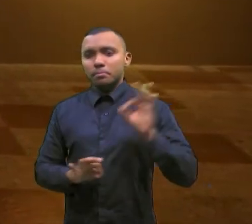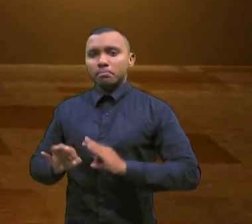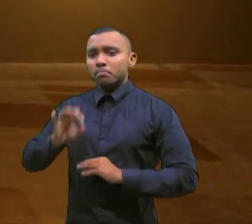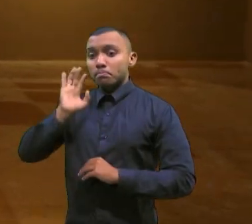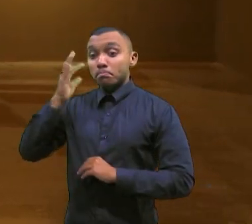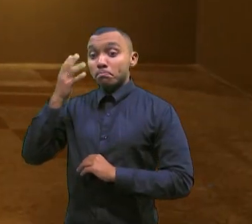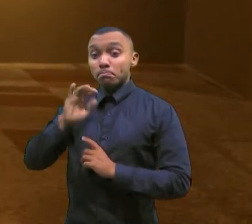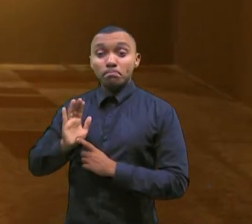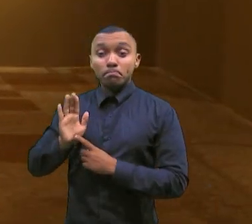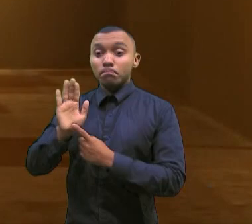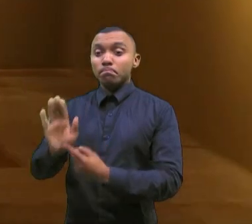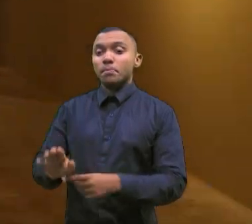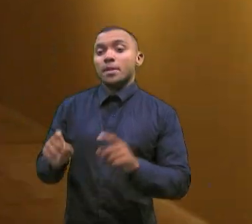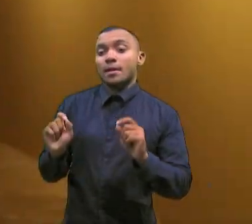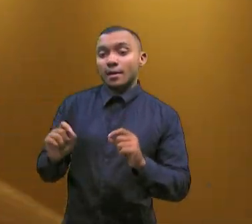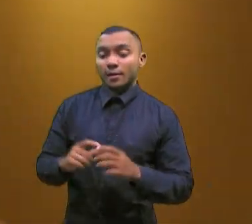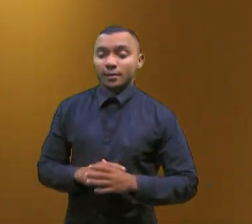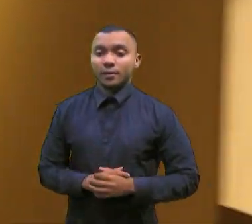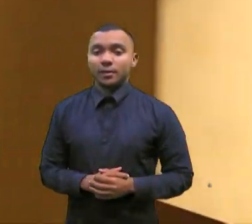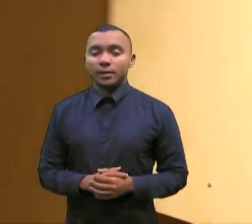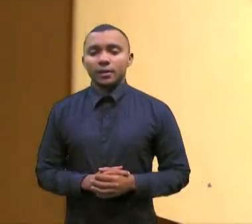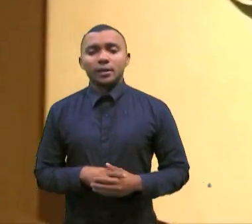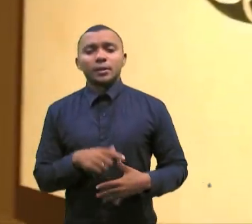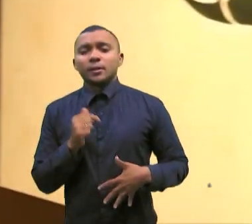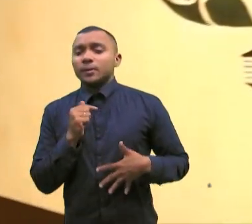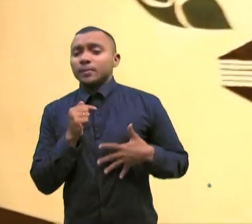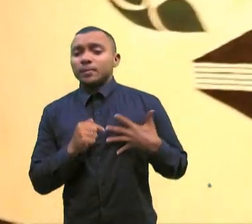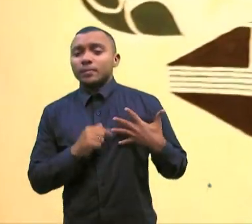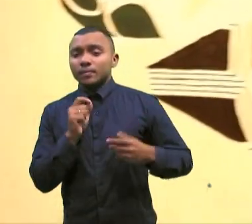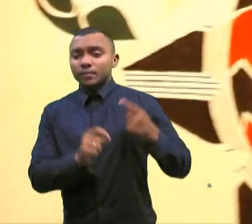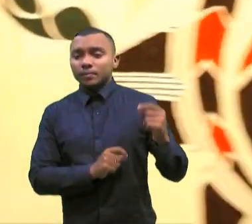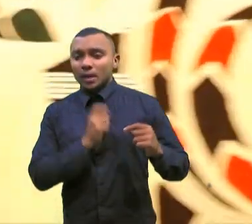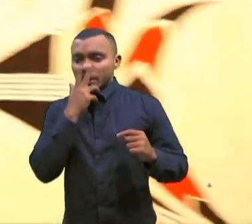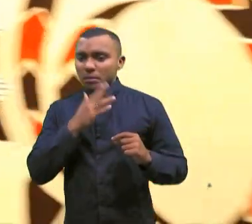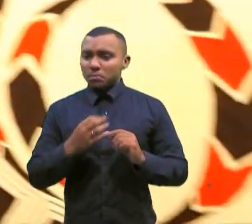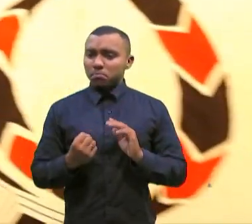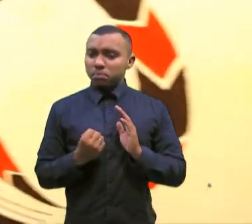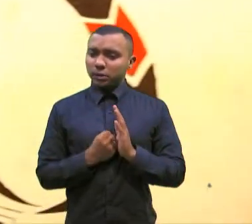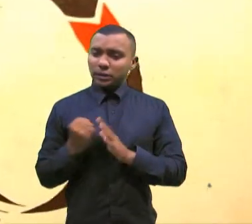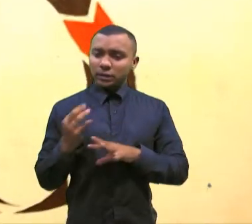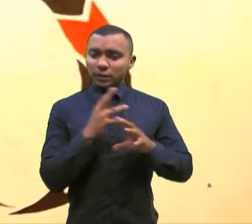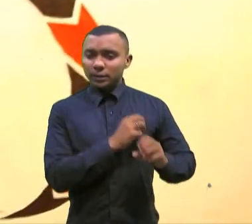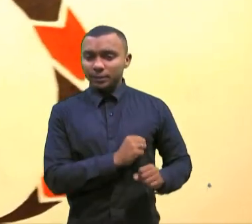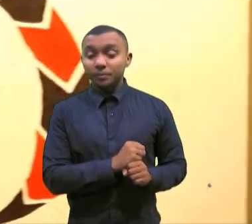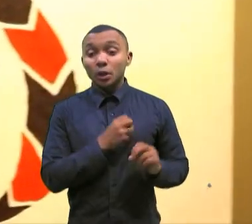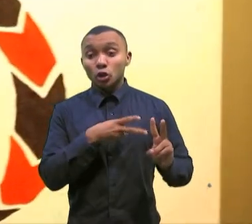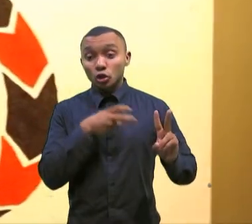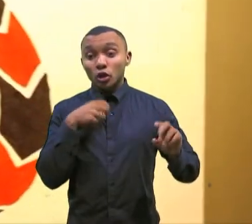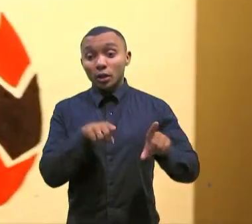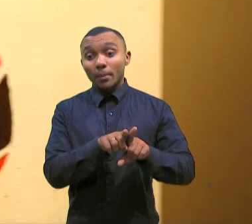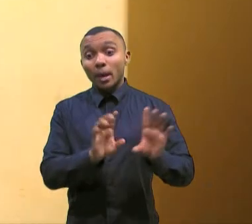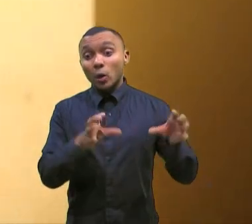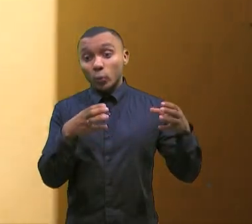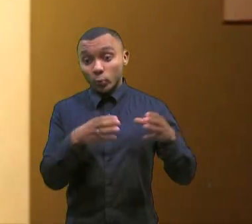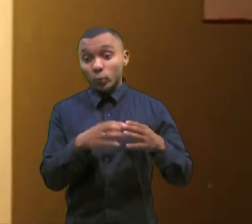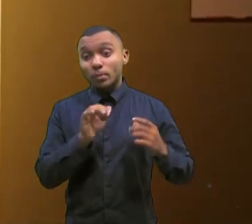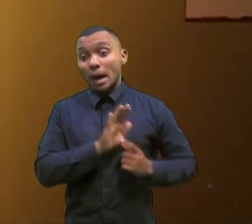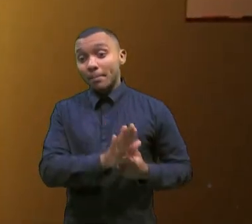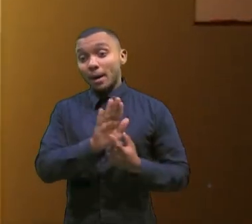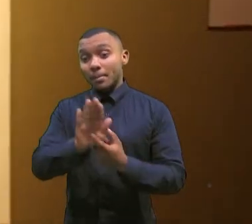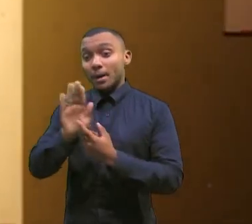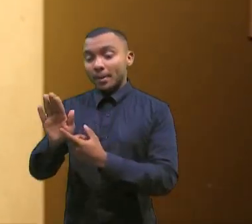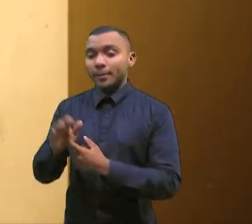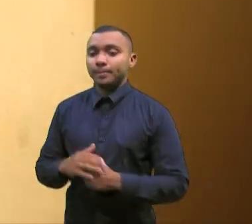trazem essa questão mesmo da ancestralidade indígena deles e das produções que são contemporâneas.